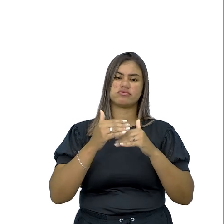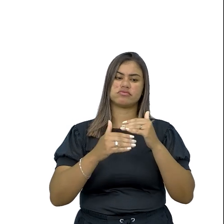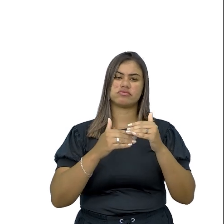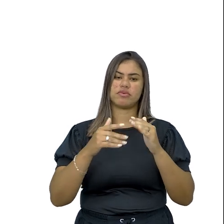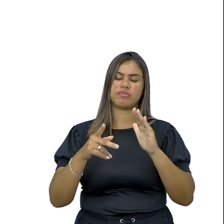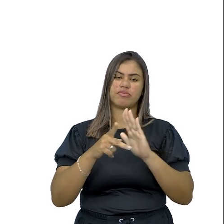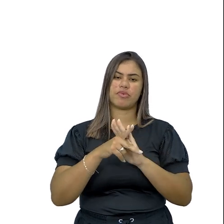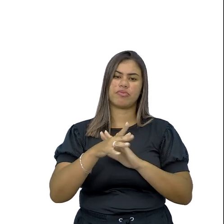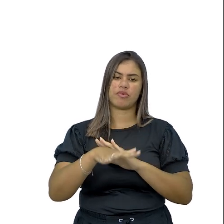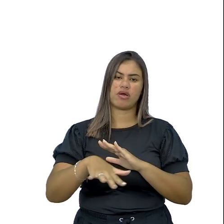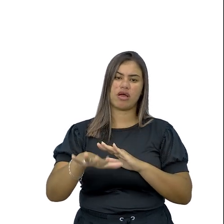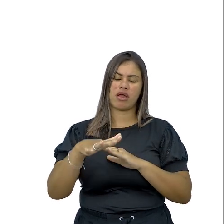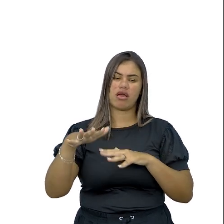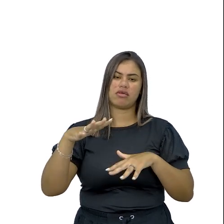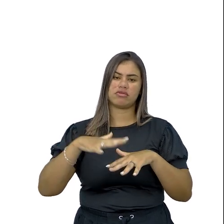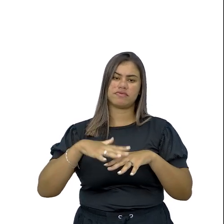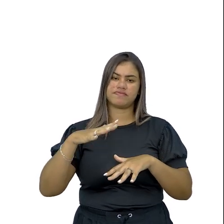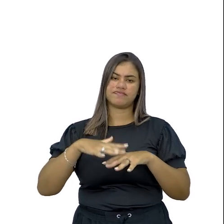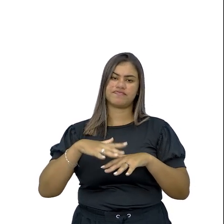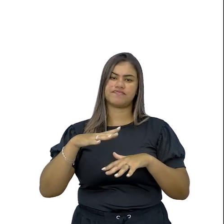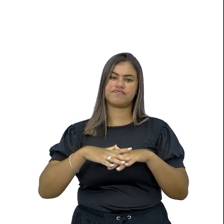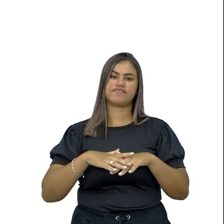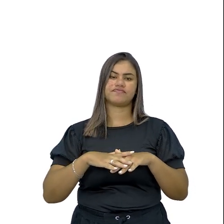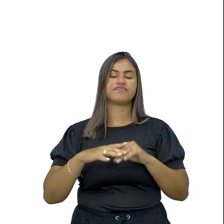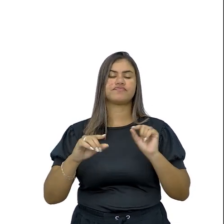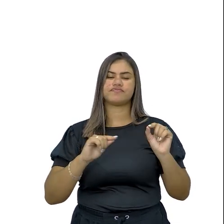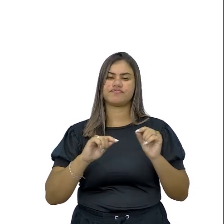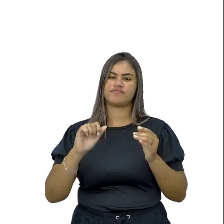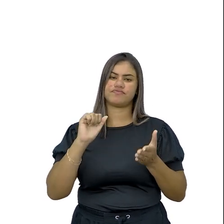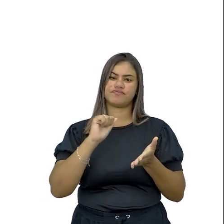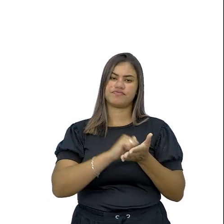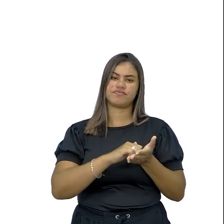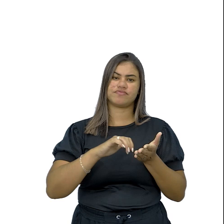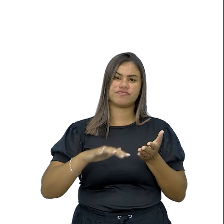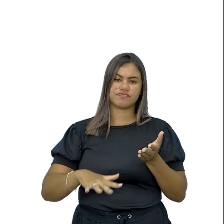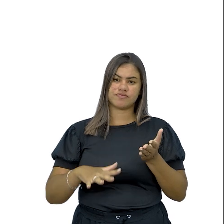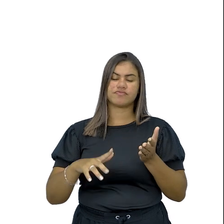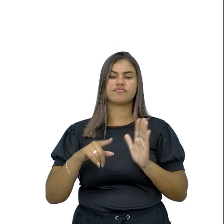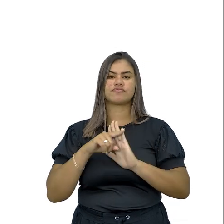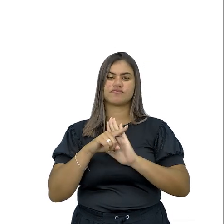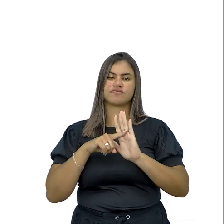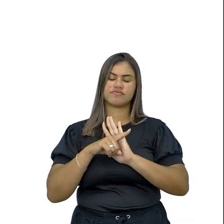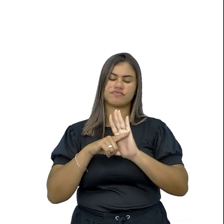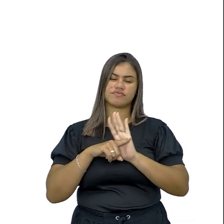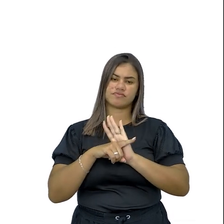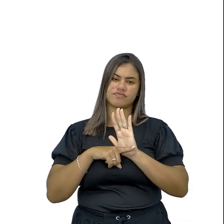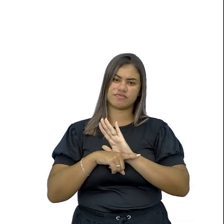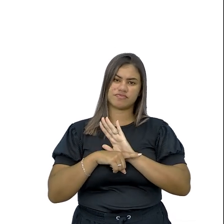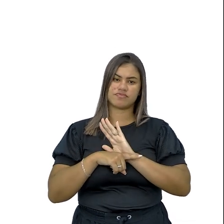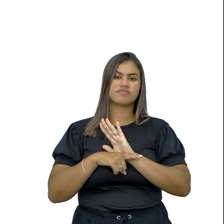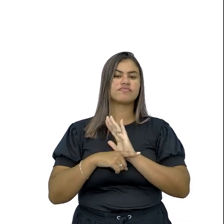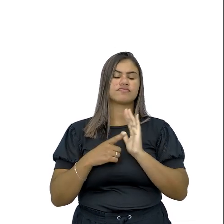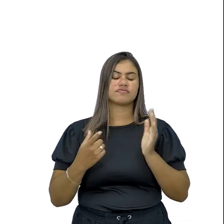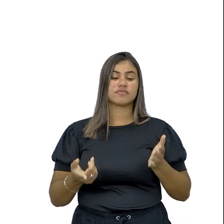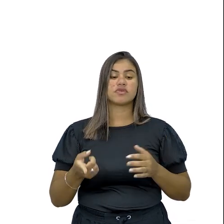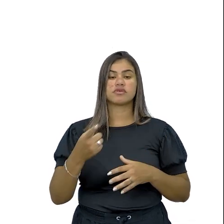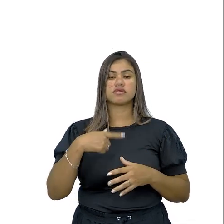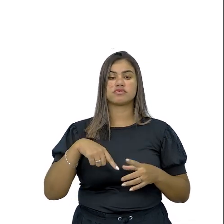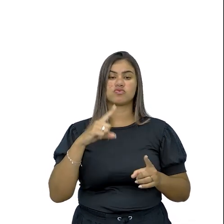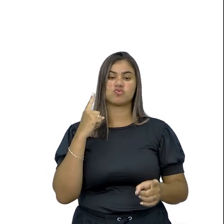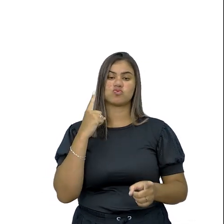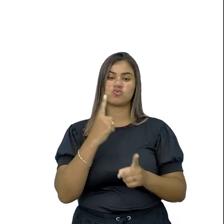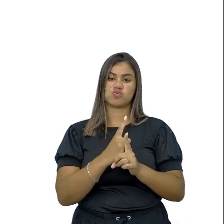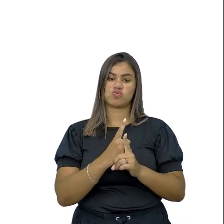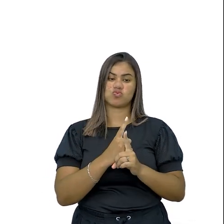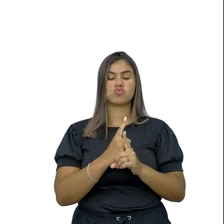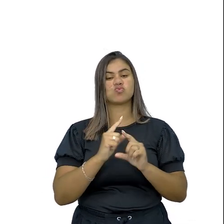da educação matemática, tipos de atividades de investigação. E nós achamos, então, em Bank